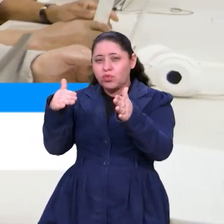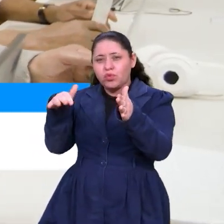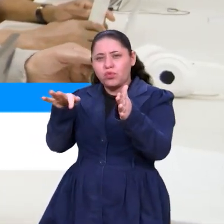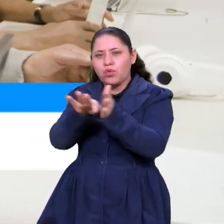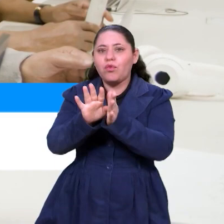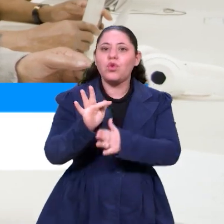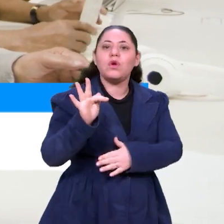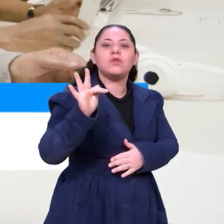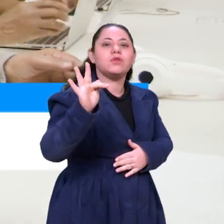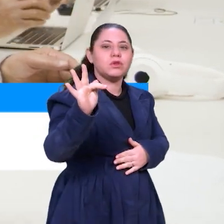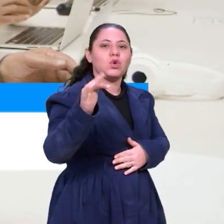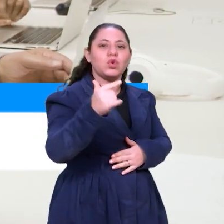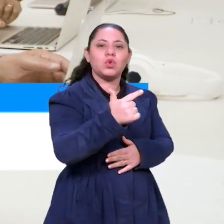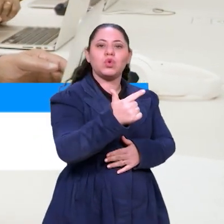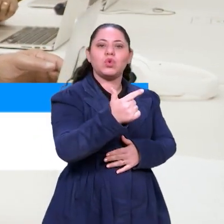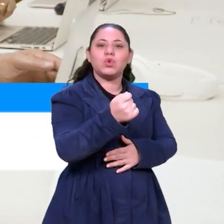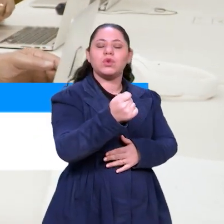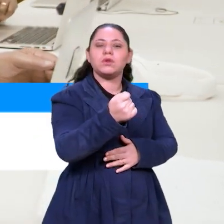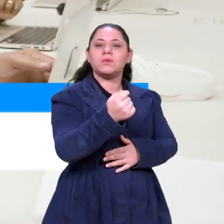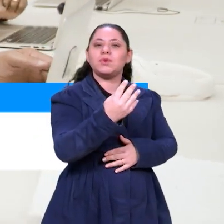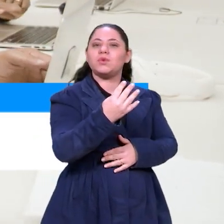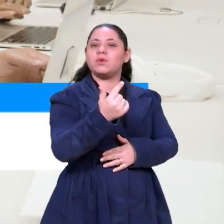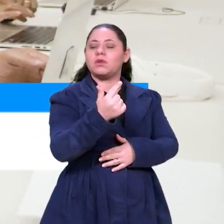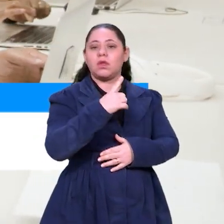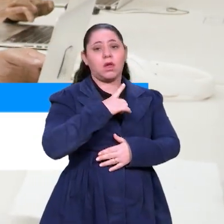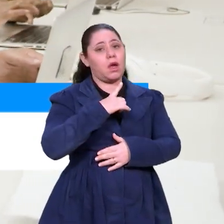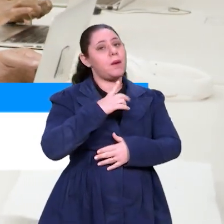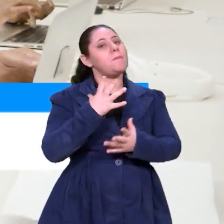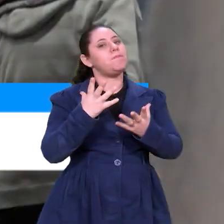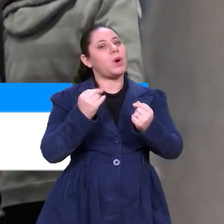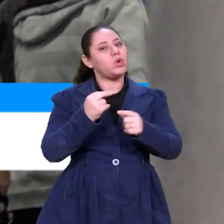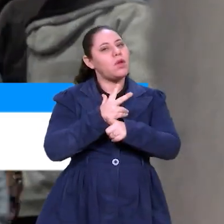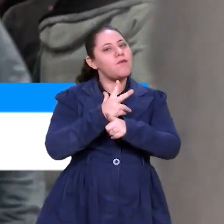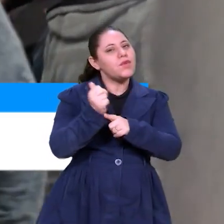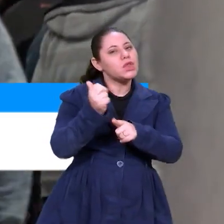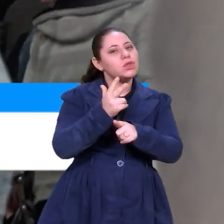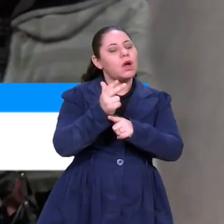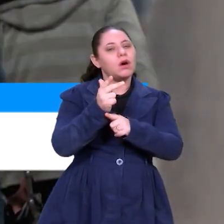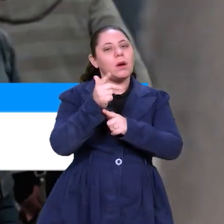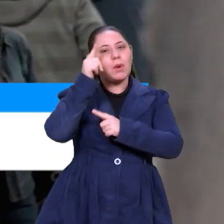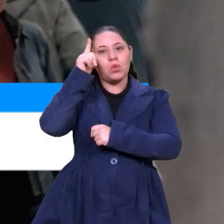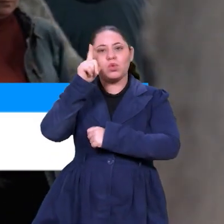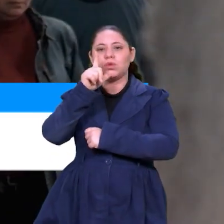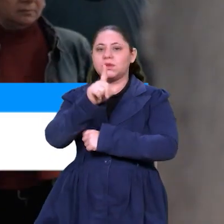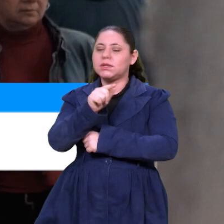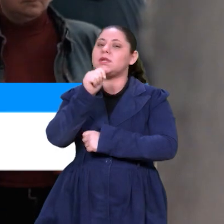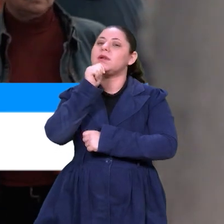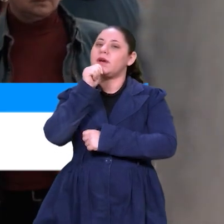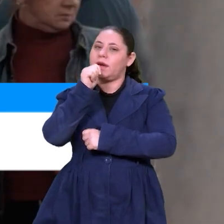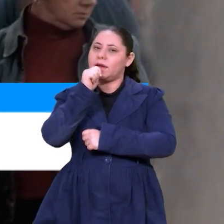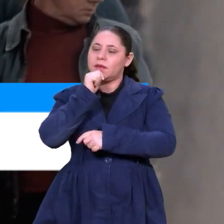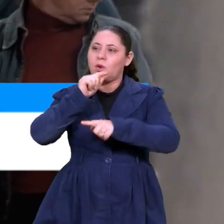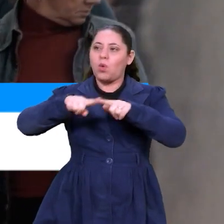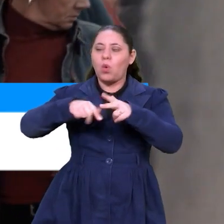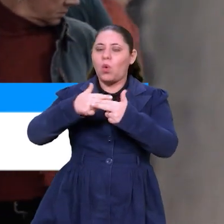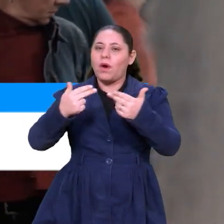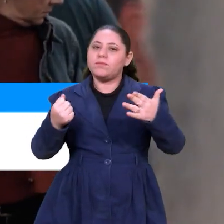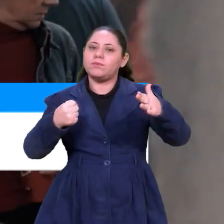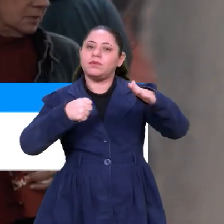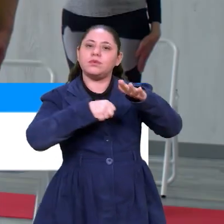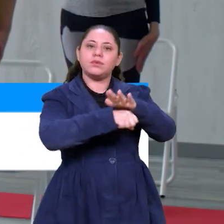em 2042 nós temos muitas conquistas a serem implantadas